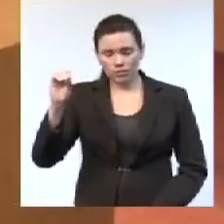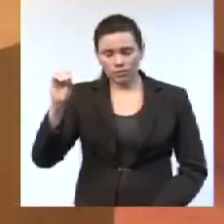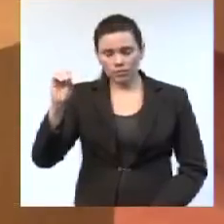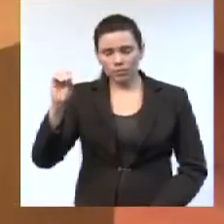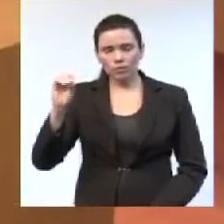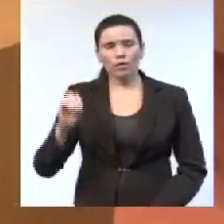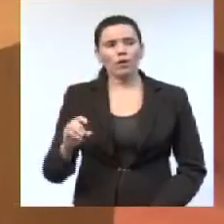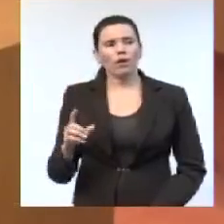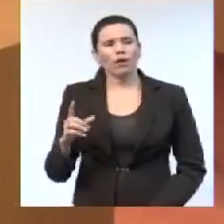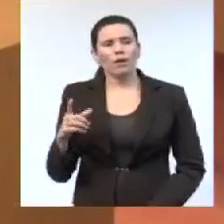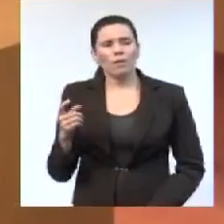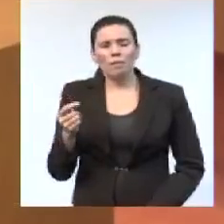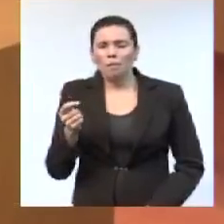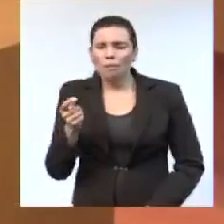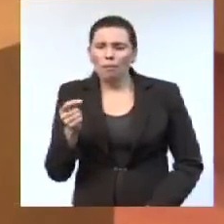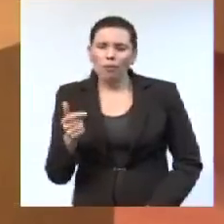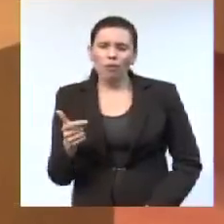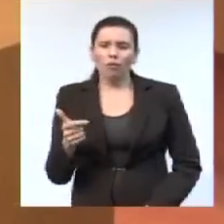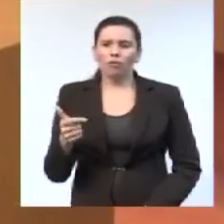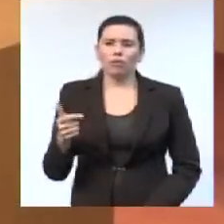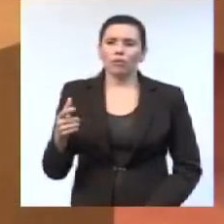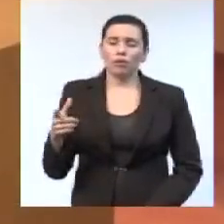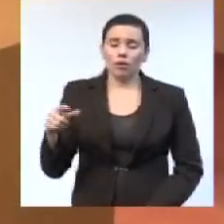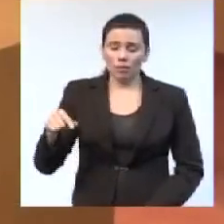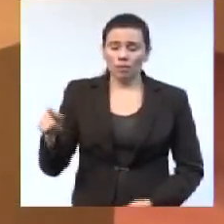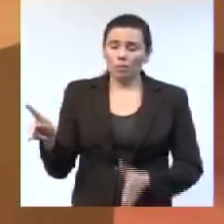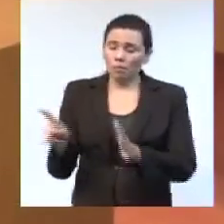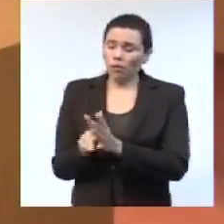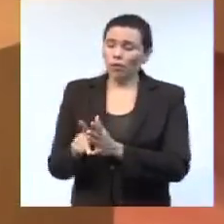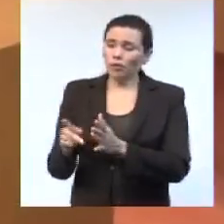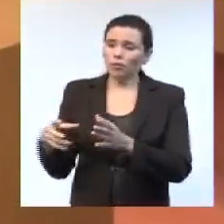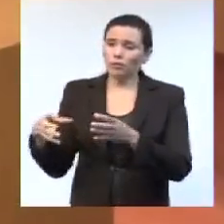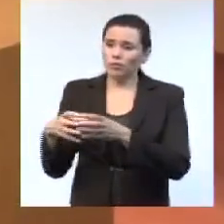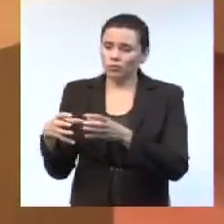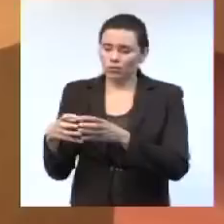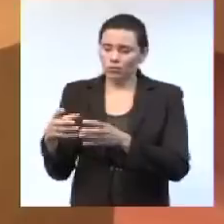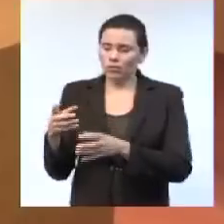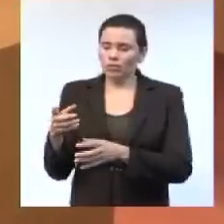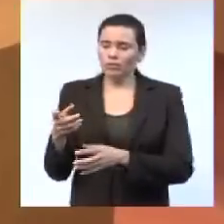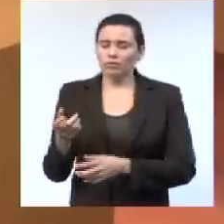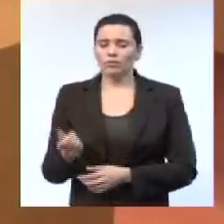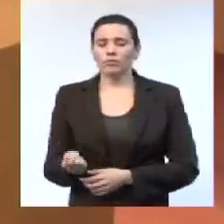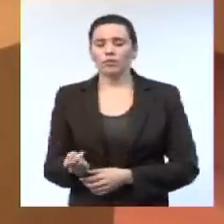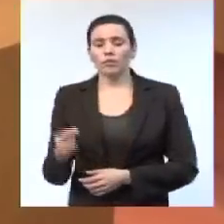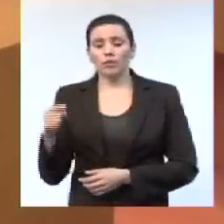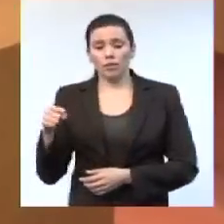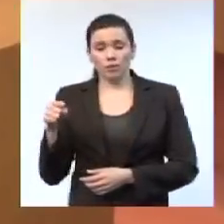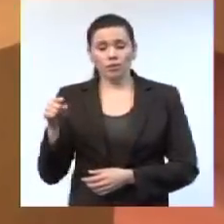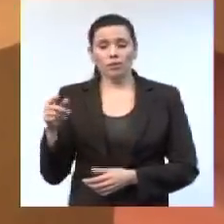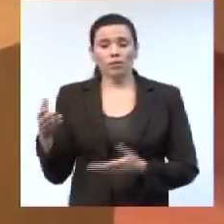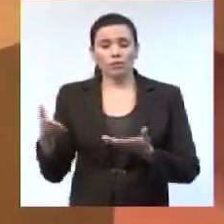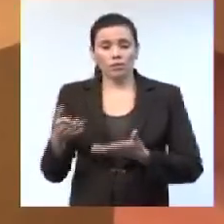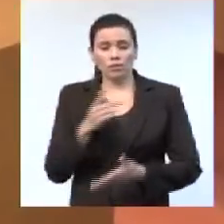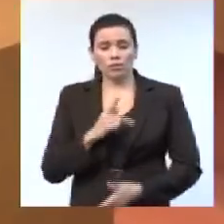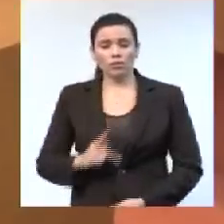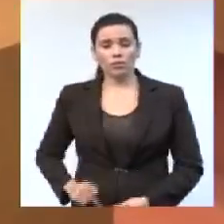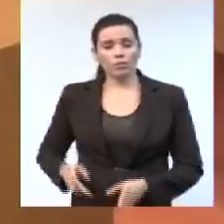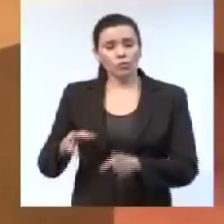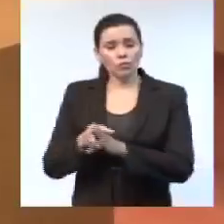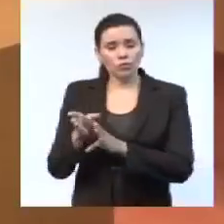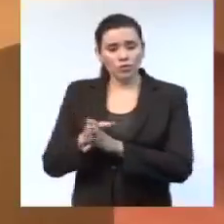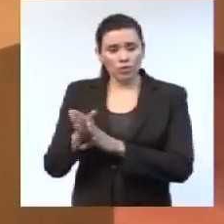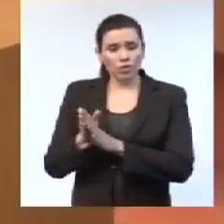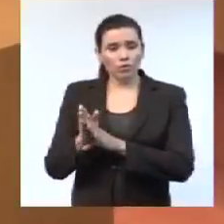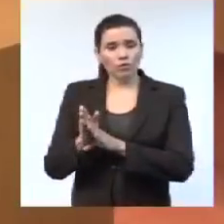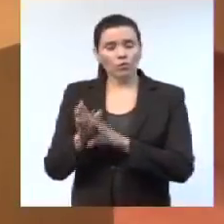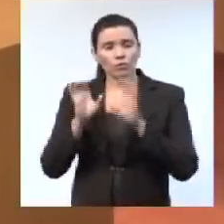todo, o senador João Alberto ainda se torna o presidente do Conselho de Ética do Senado Federal. Mostra que o senador